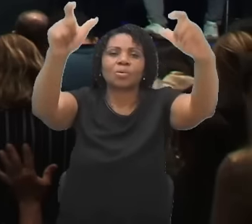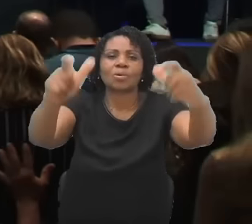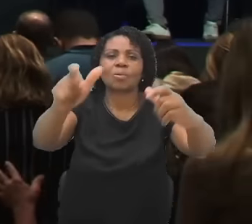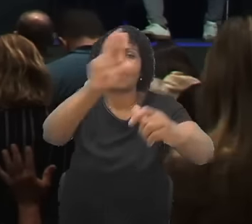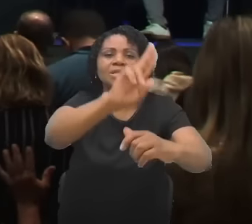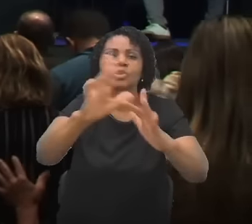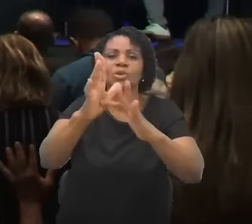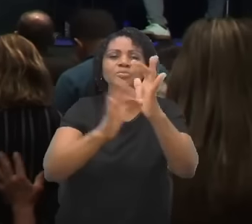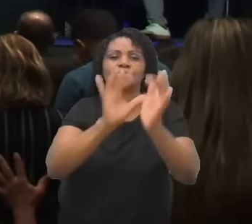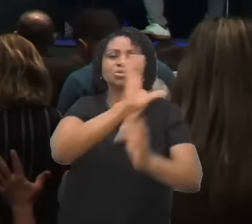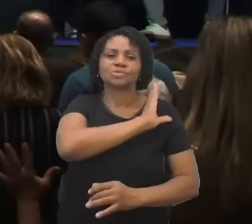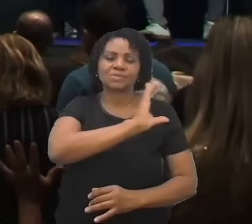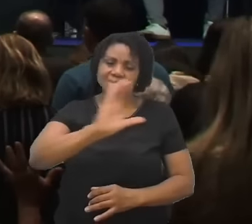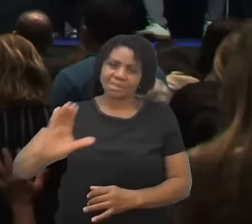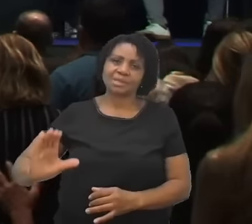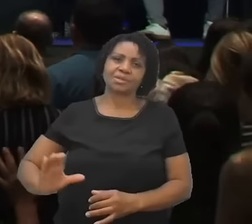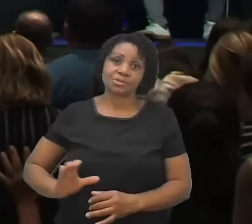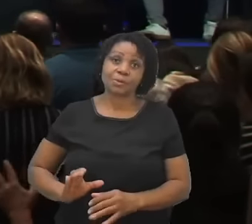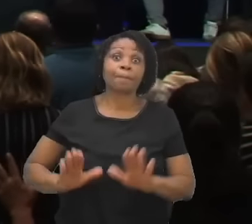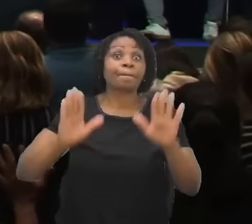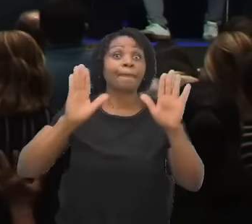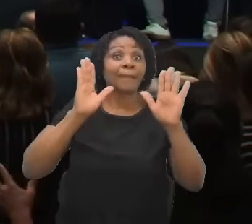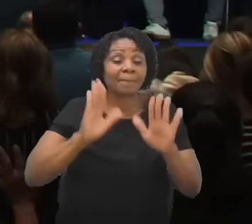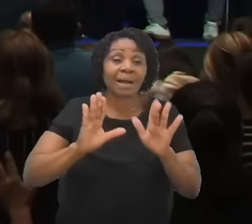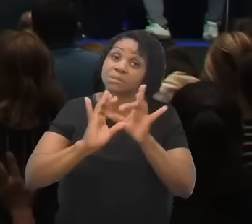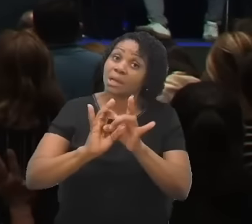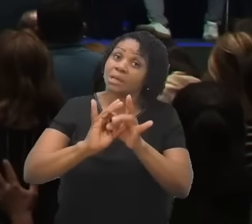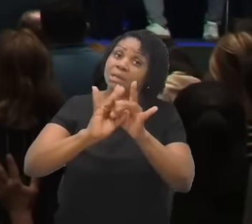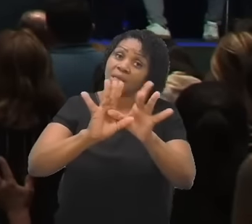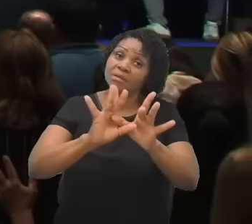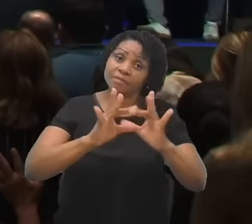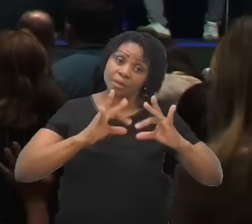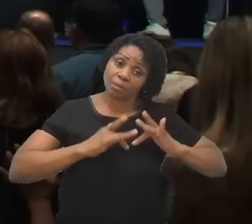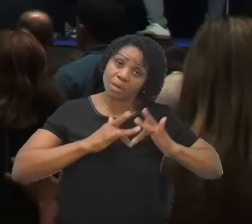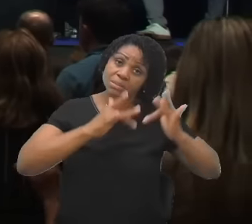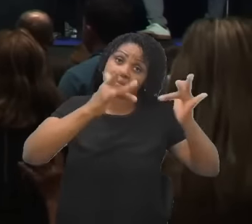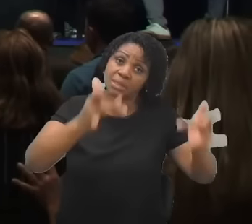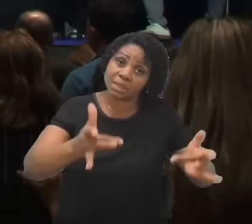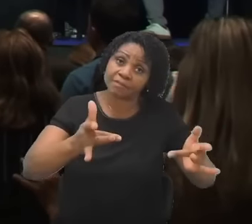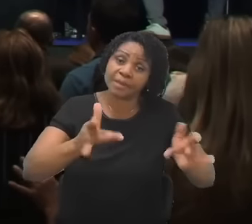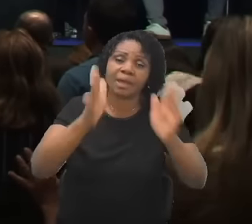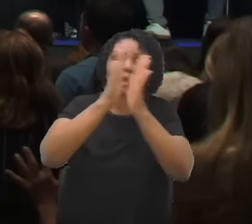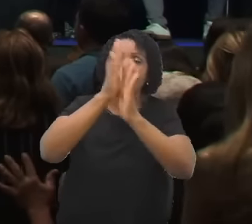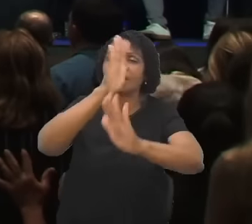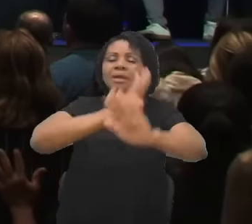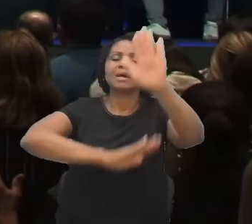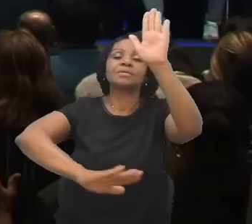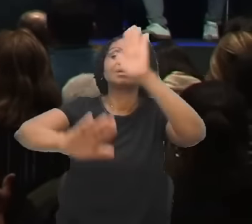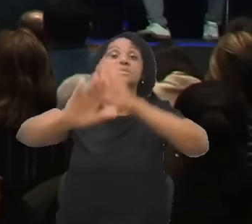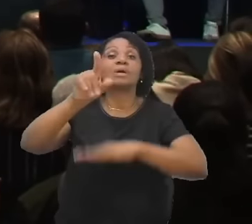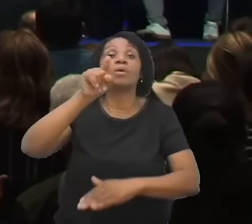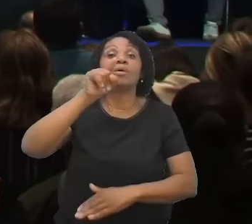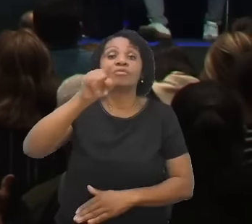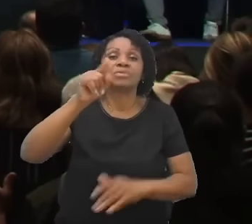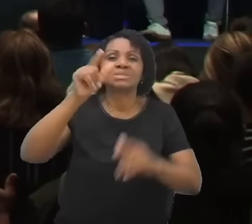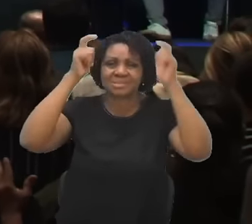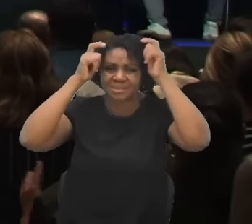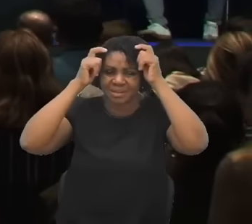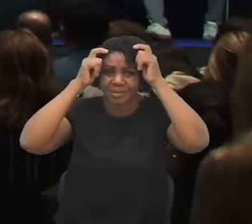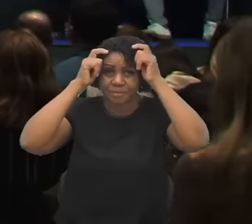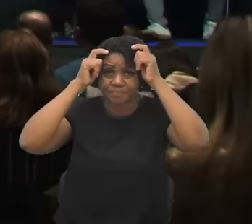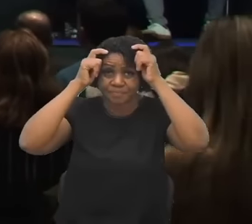por Cristo Jesus, mas de livre e espontânea vontade, em sinal de adoração. Você vai tirar essa coroa